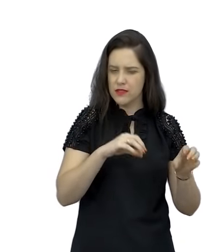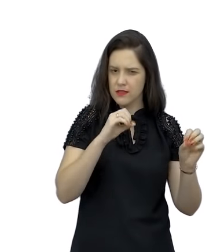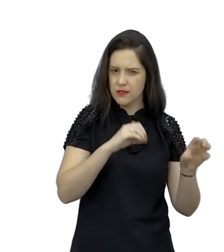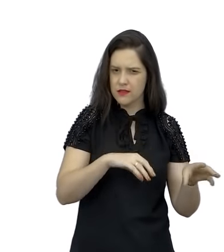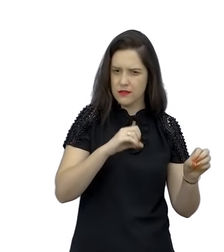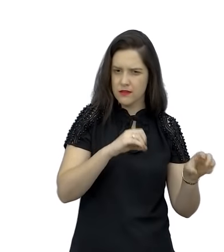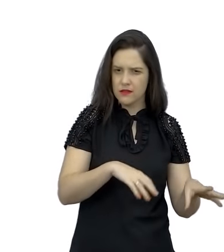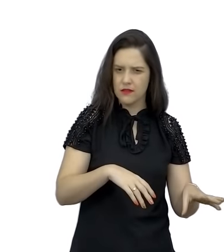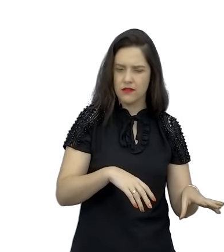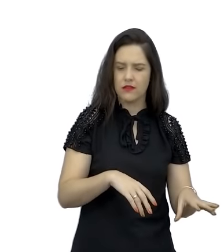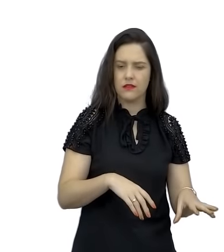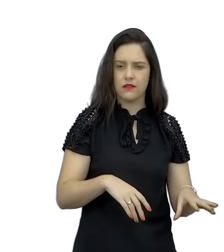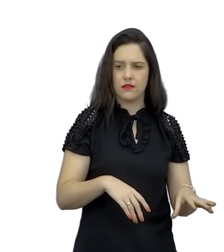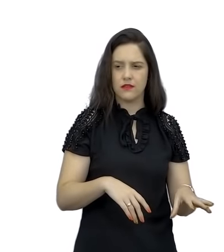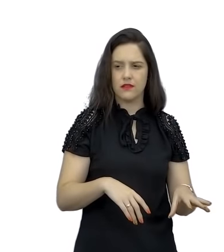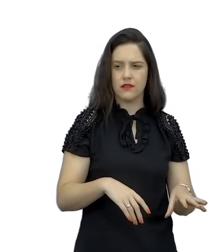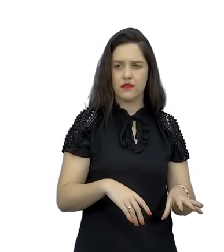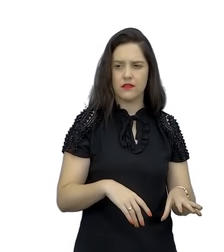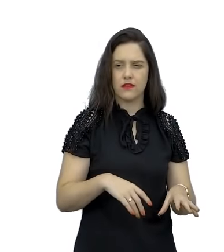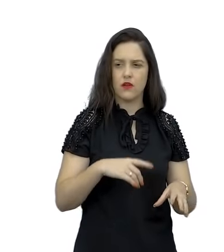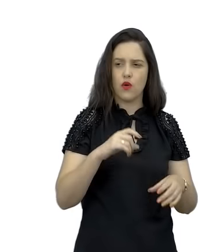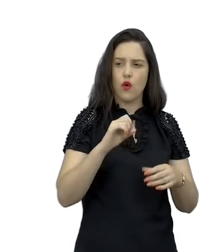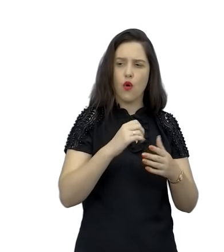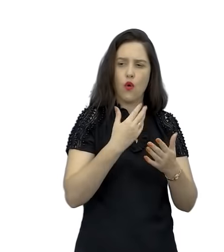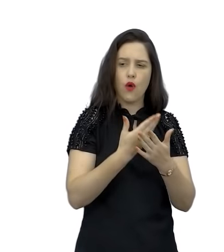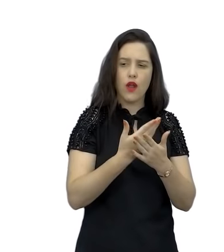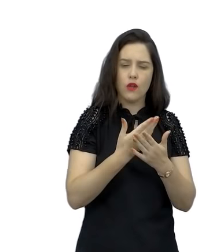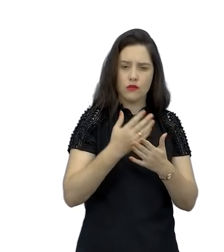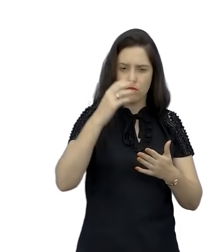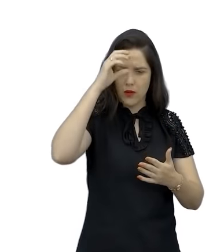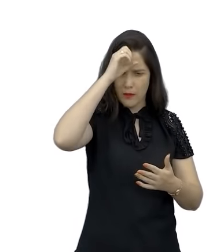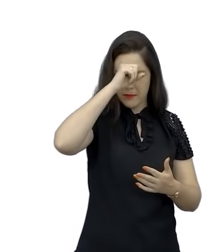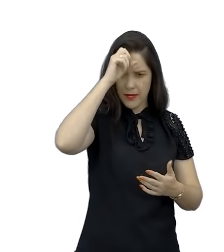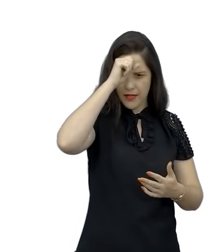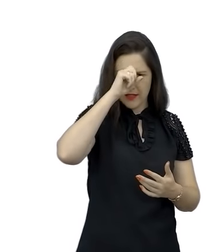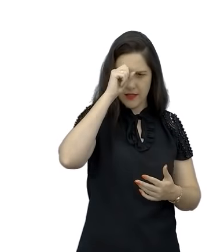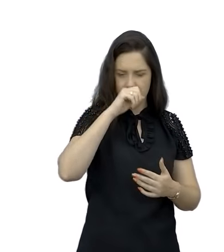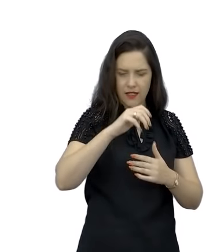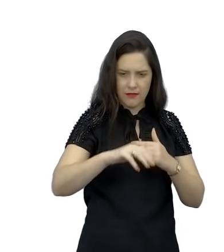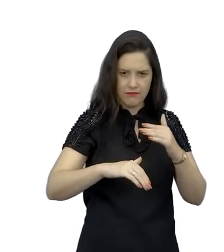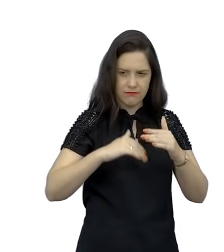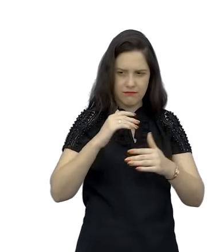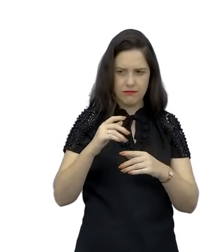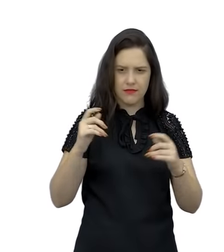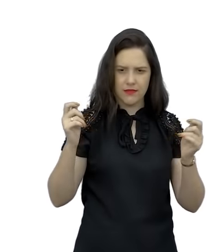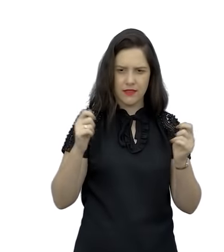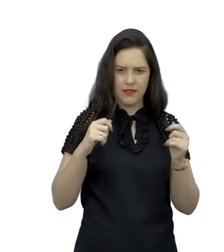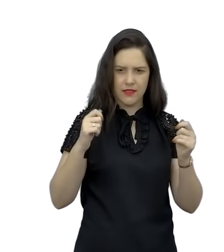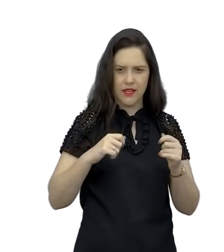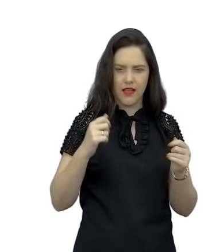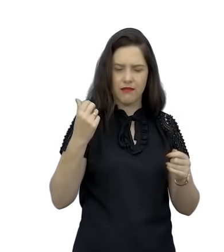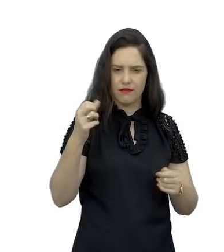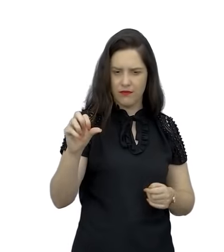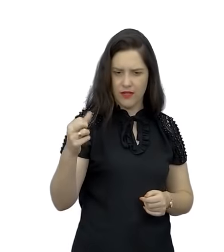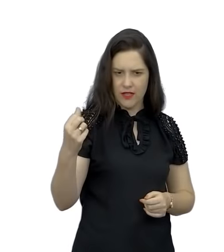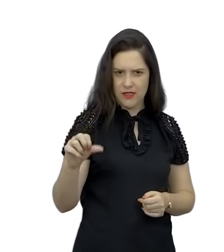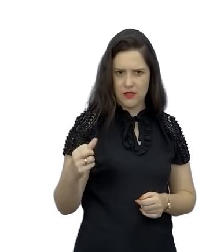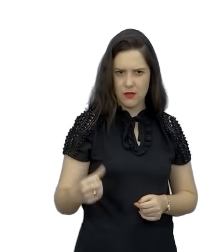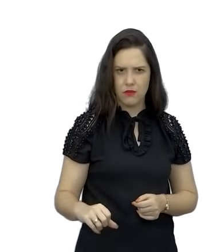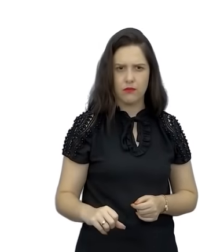meu aluno aprende, e nesse processo eu posso fazer uma avaliação, tá